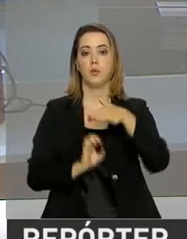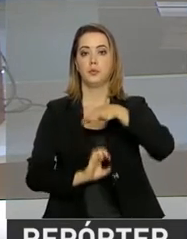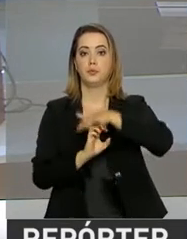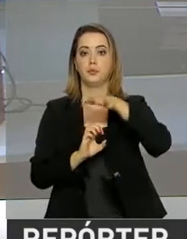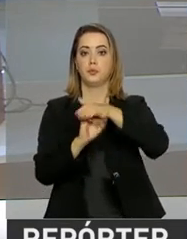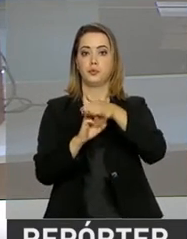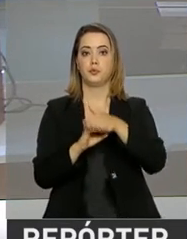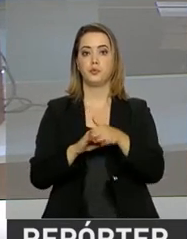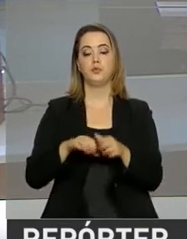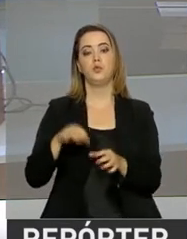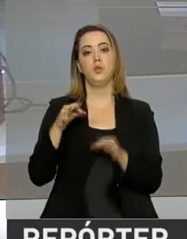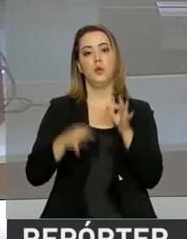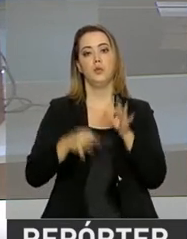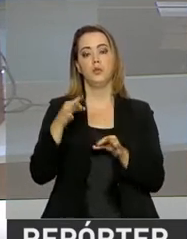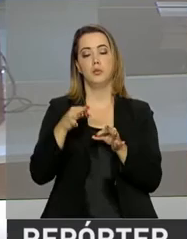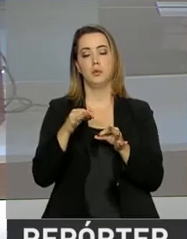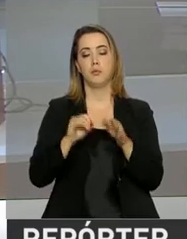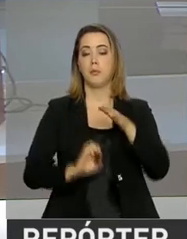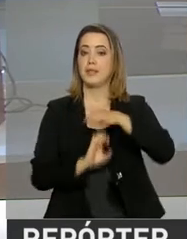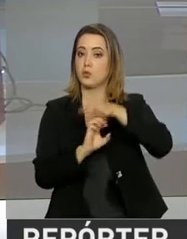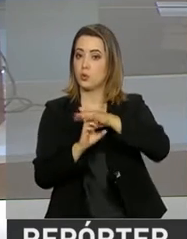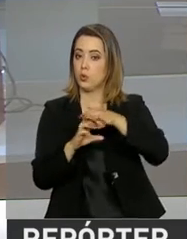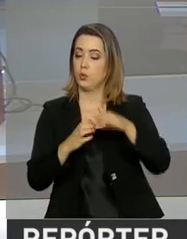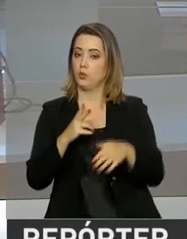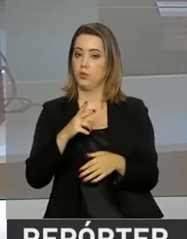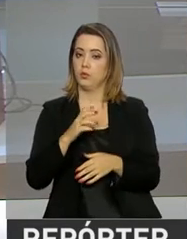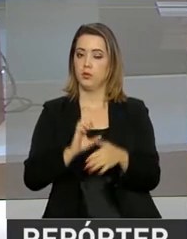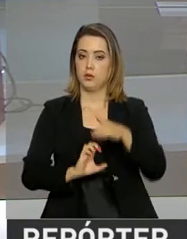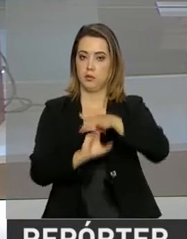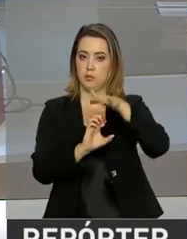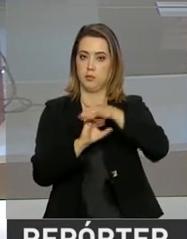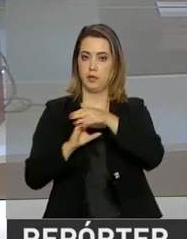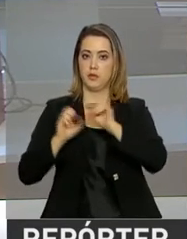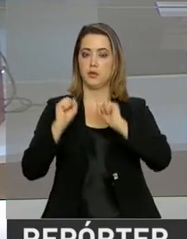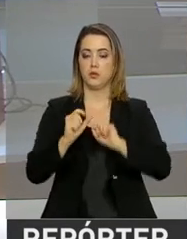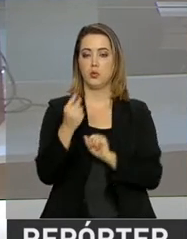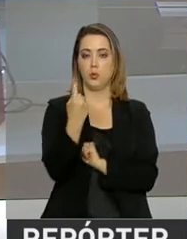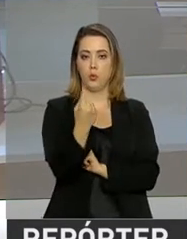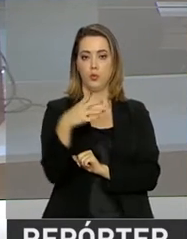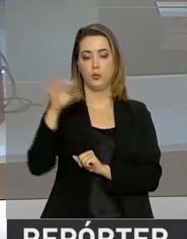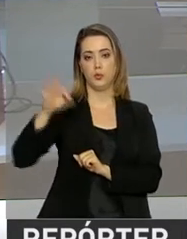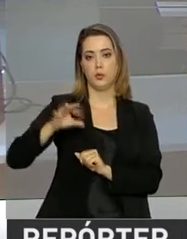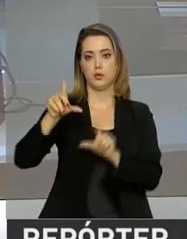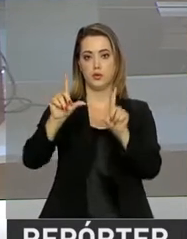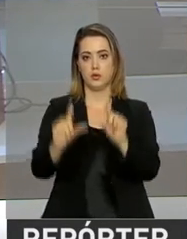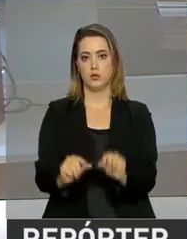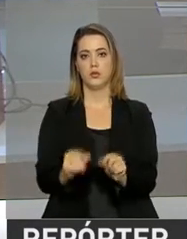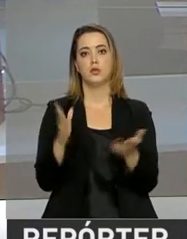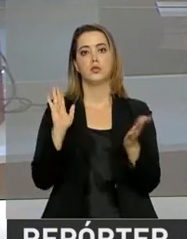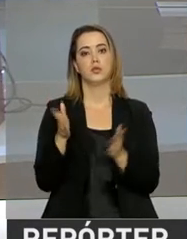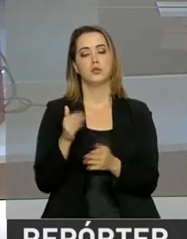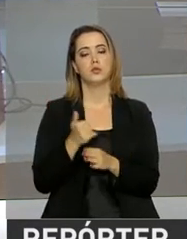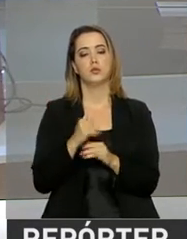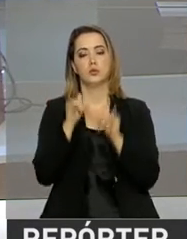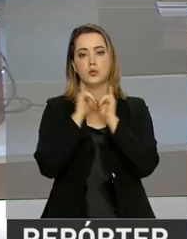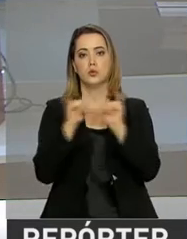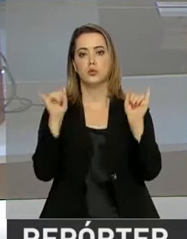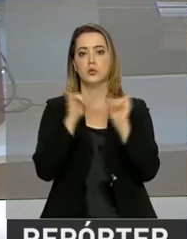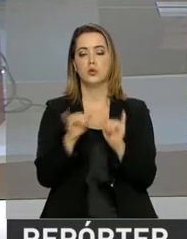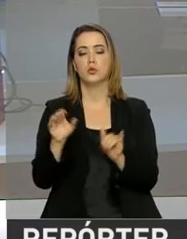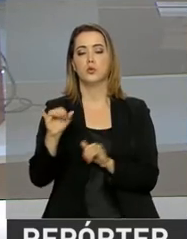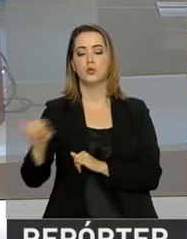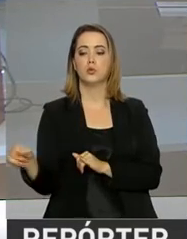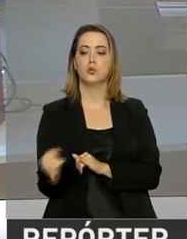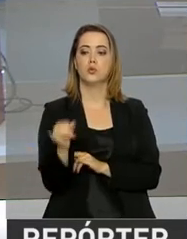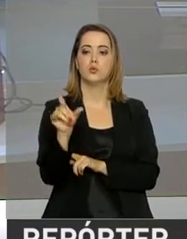a redução foi de 1% ao ano as medidas são reflexo da diminuição da taxa selic anunciada recentemente pelo banco central